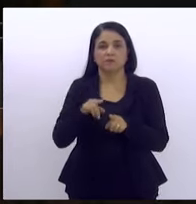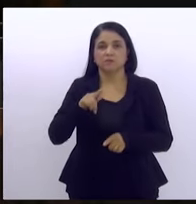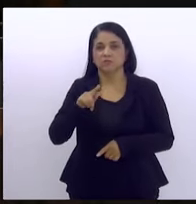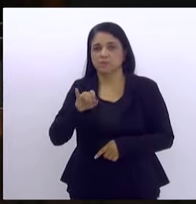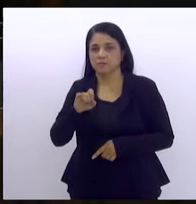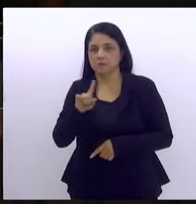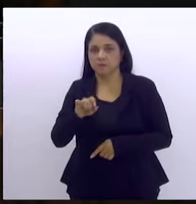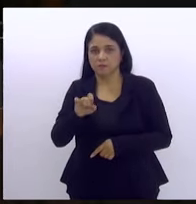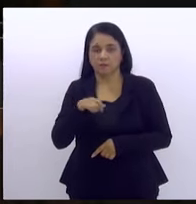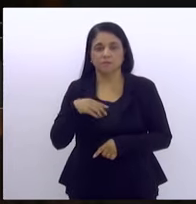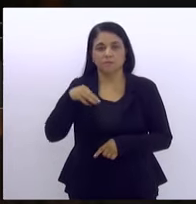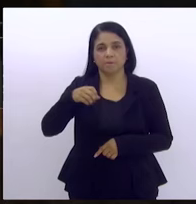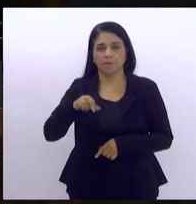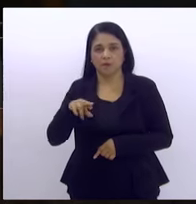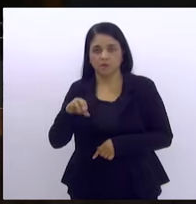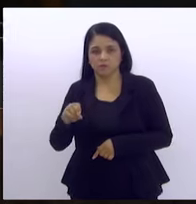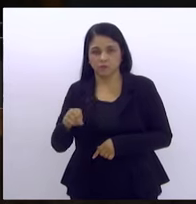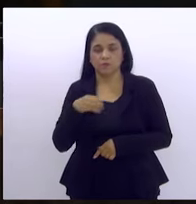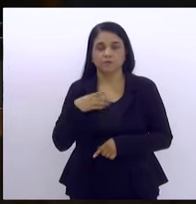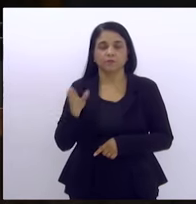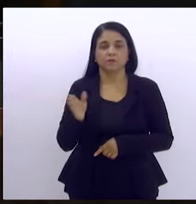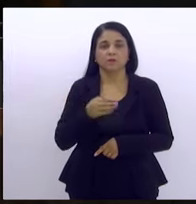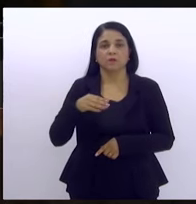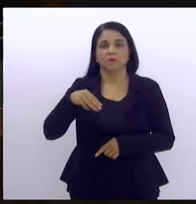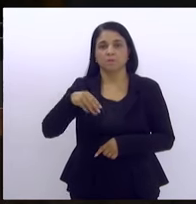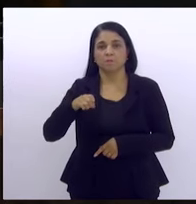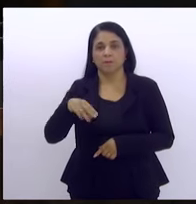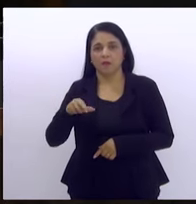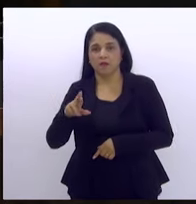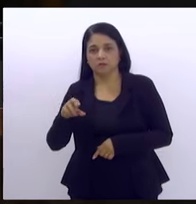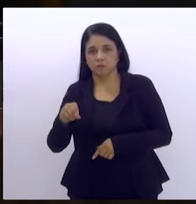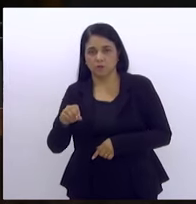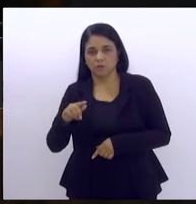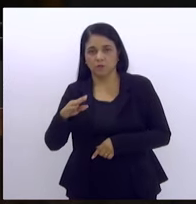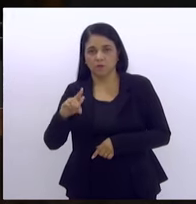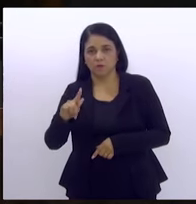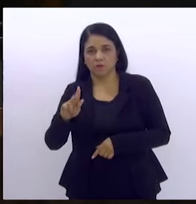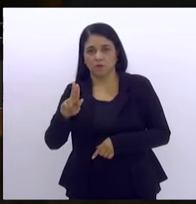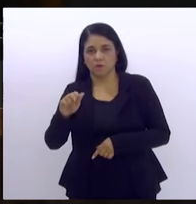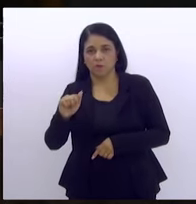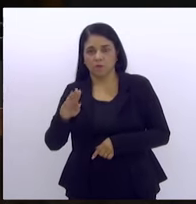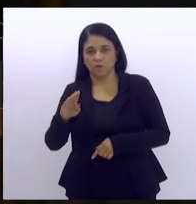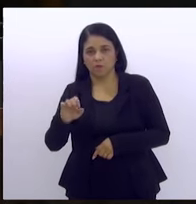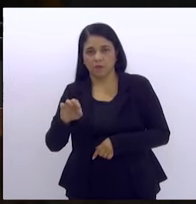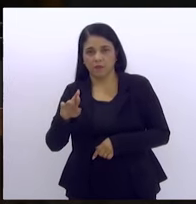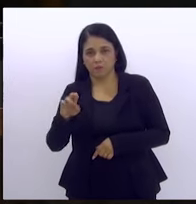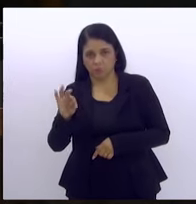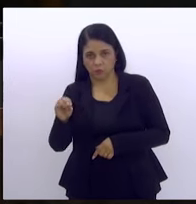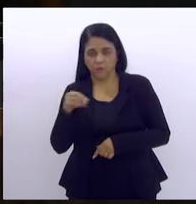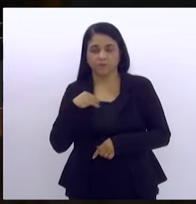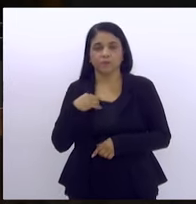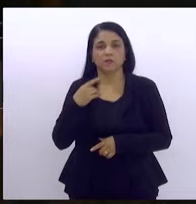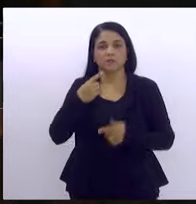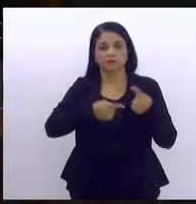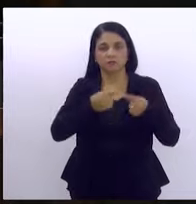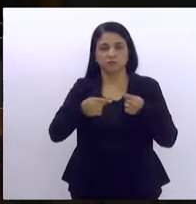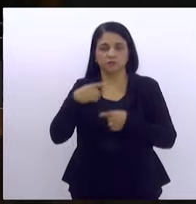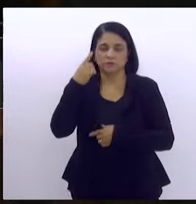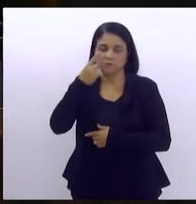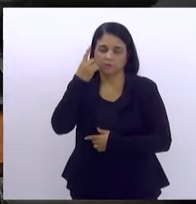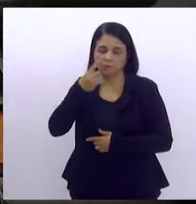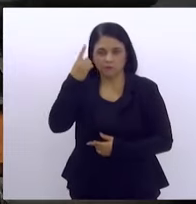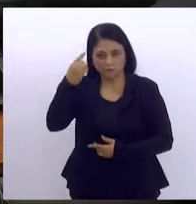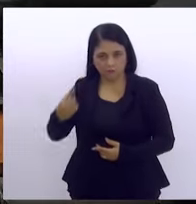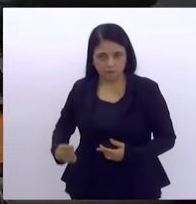Monteiro, Márcio Galberto e Márcio Galberto. Em discussão. Para discutir, para presidente. Discutir, a deputada Dani Balbo. Muito